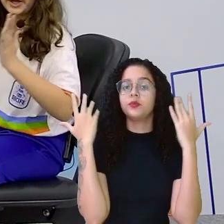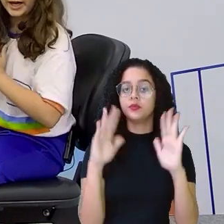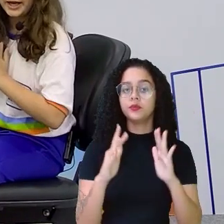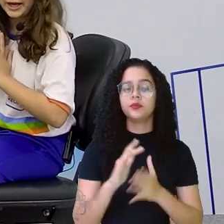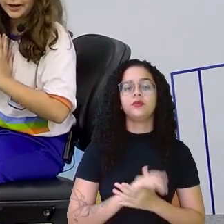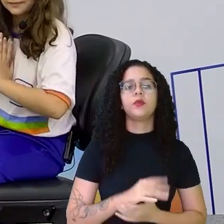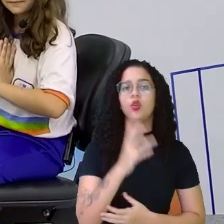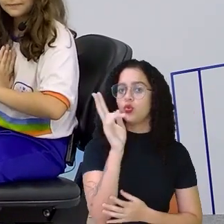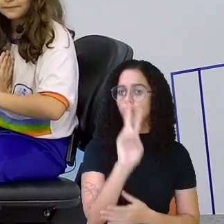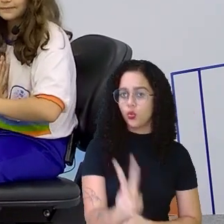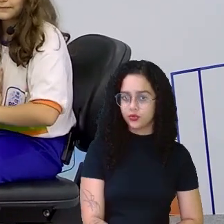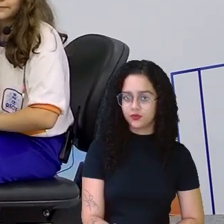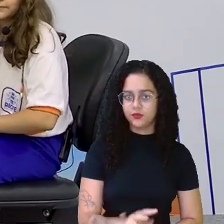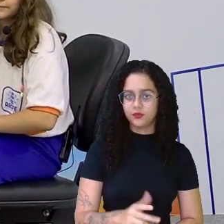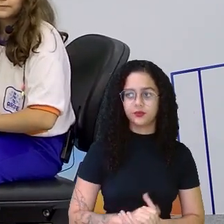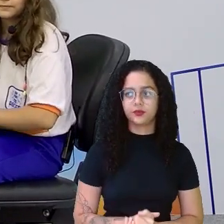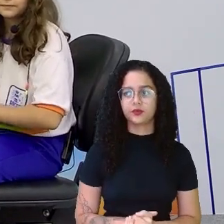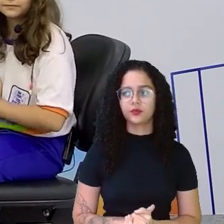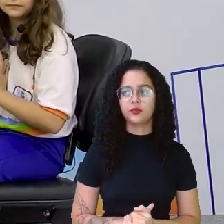Cuca.